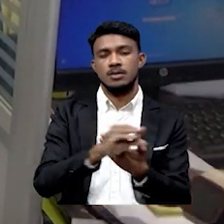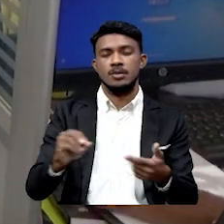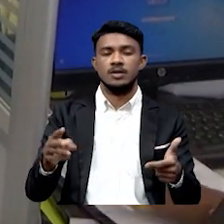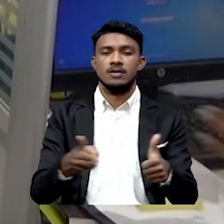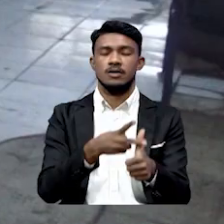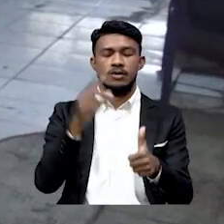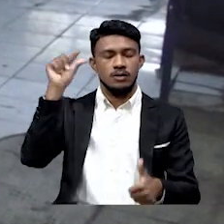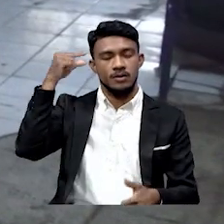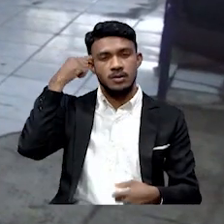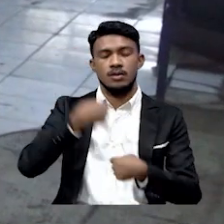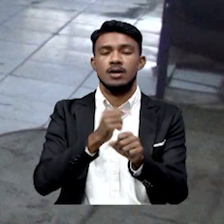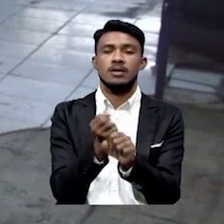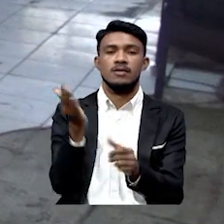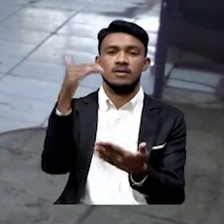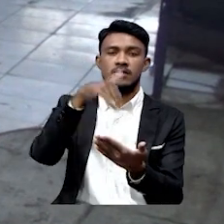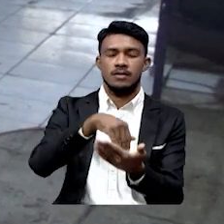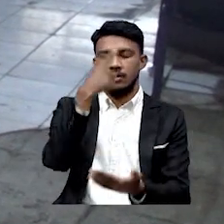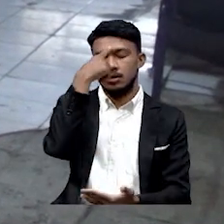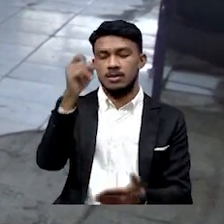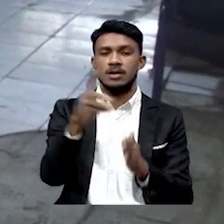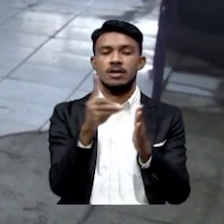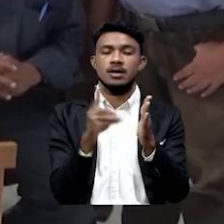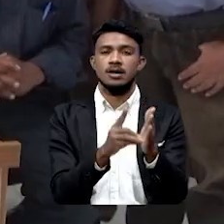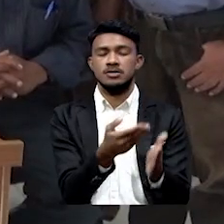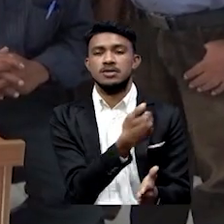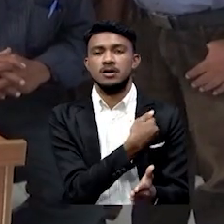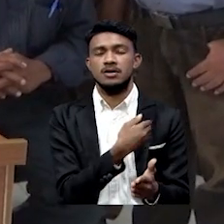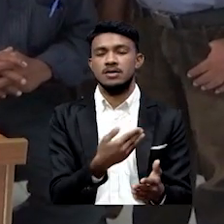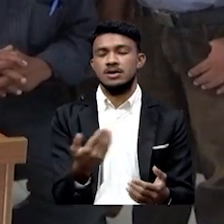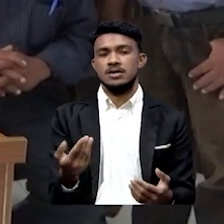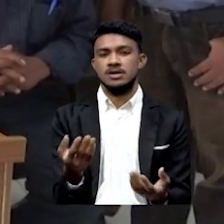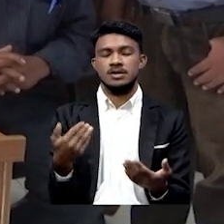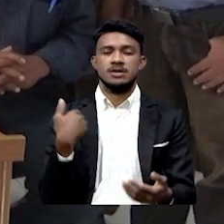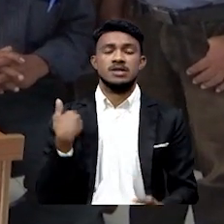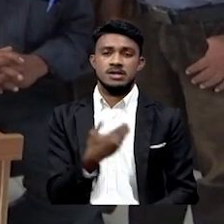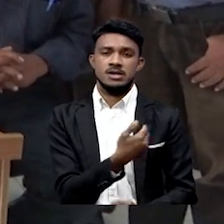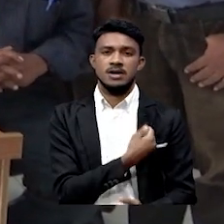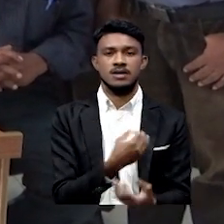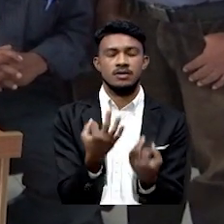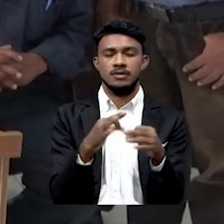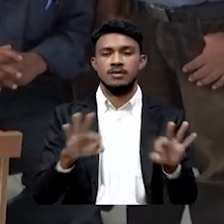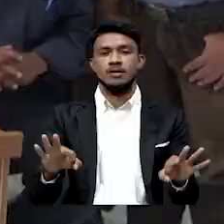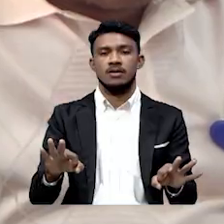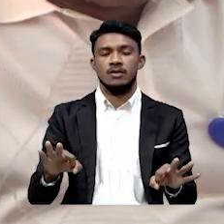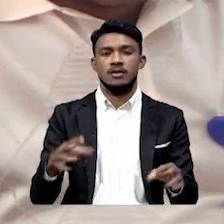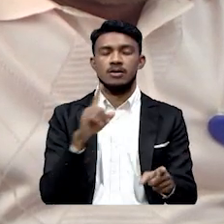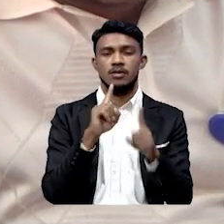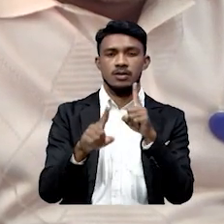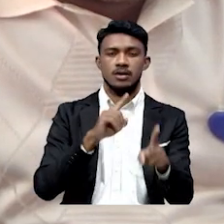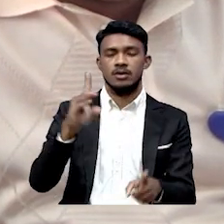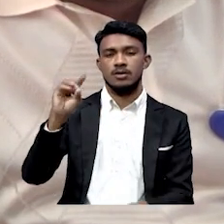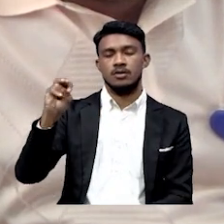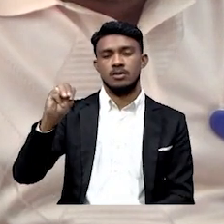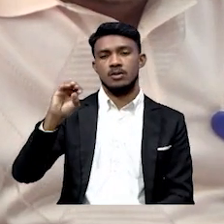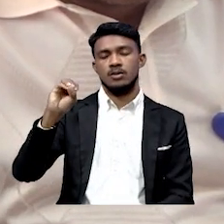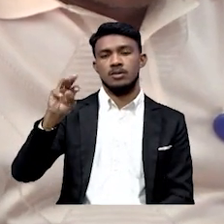Governo se realiza fila fali, tamba dados balon se dá o vale da rotu. Porta-voz do Conselho Veterano Domingos Augusto Decker, hatou